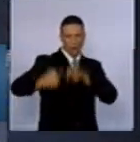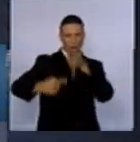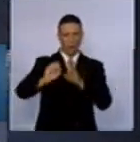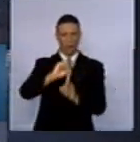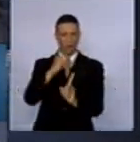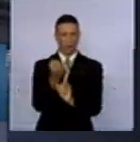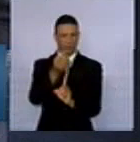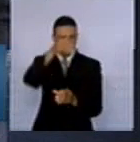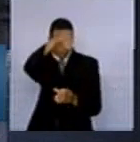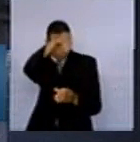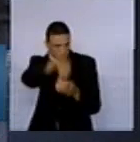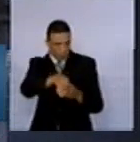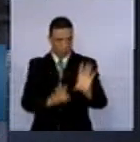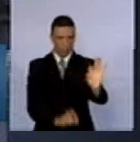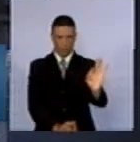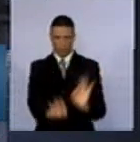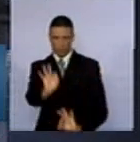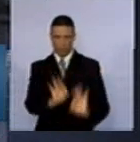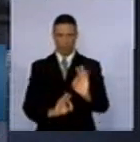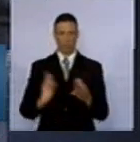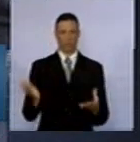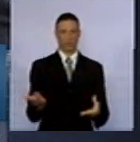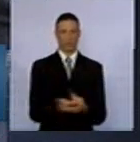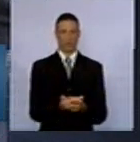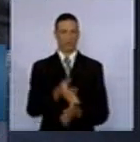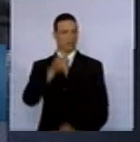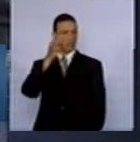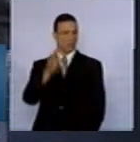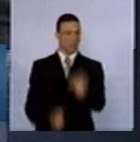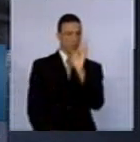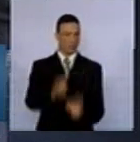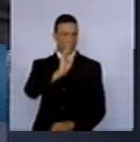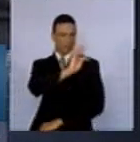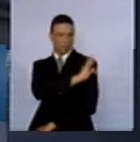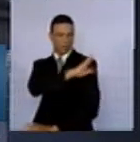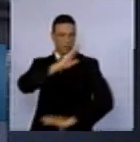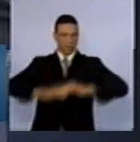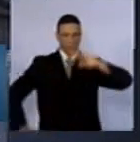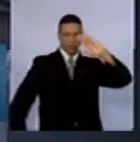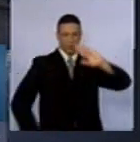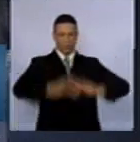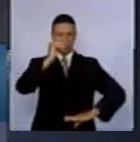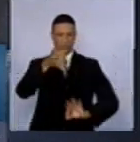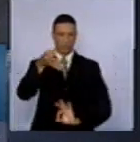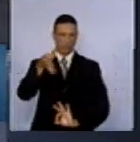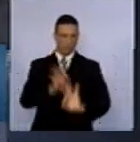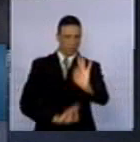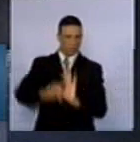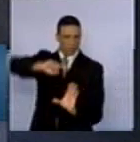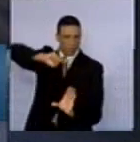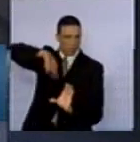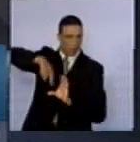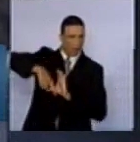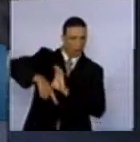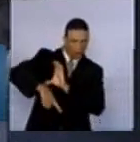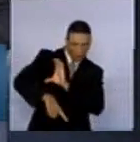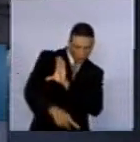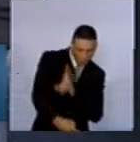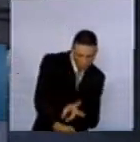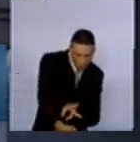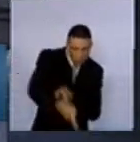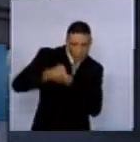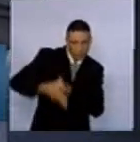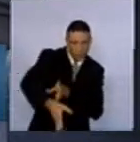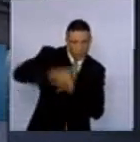a sociedade anterior a processos de julgamentos técnicos que precisam ser aprofundados para que as